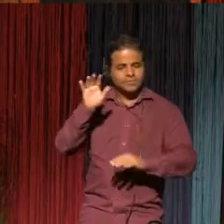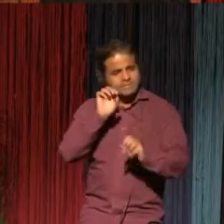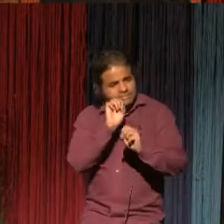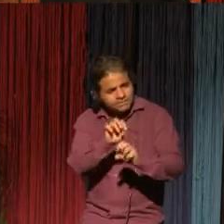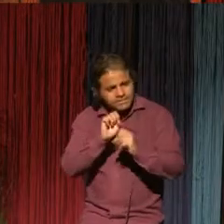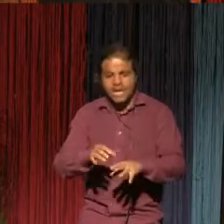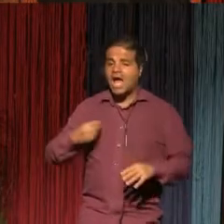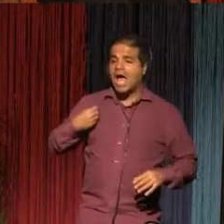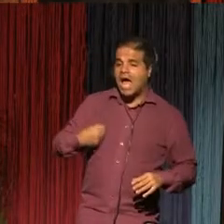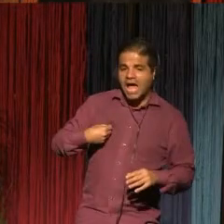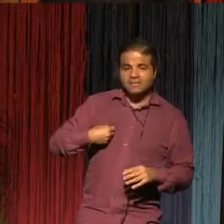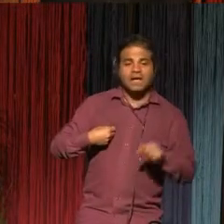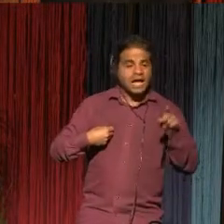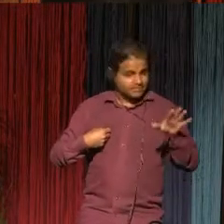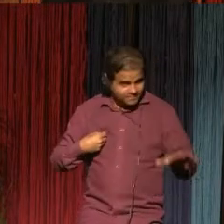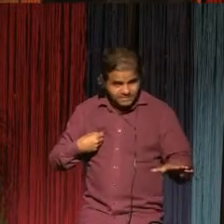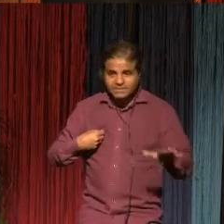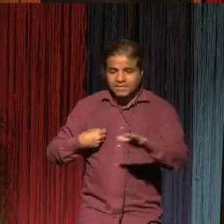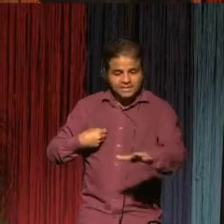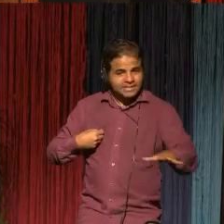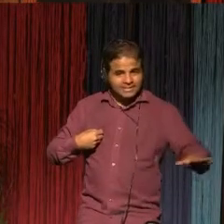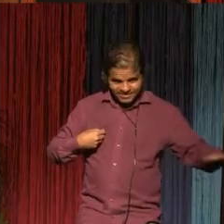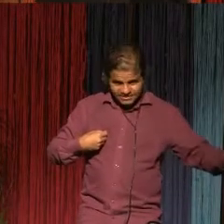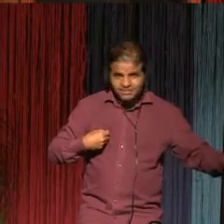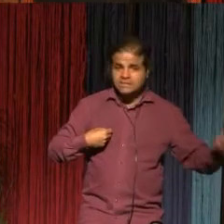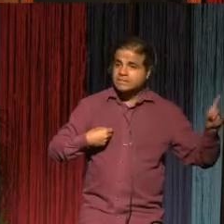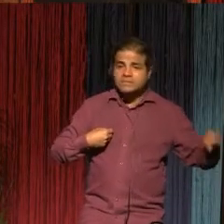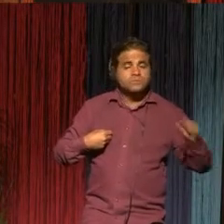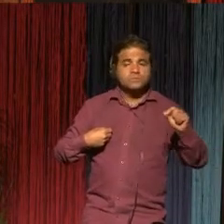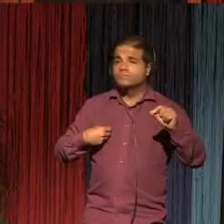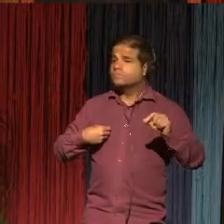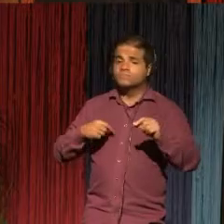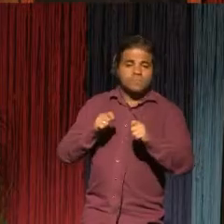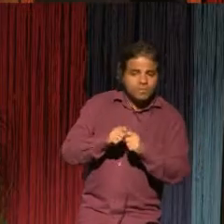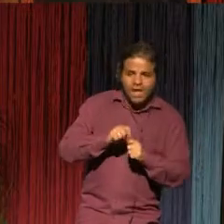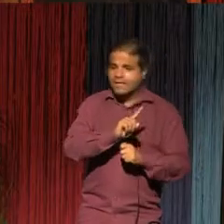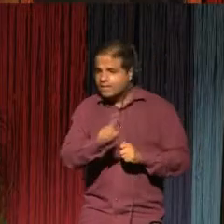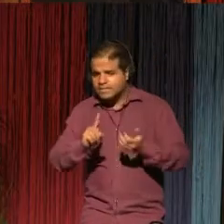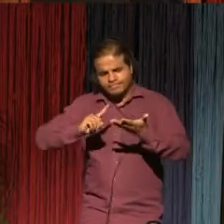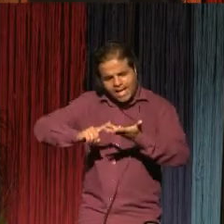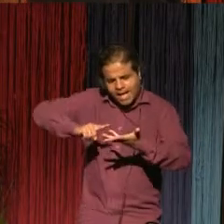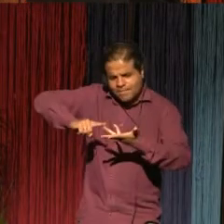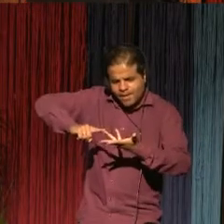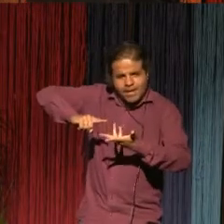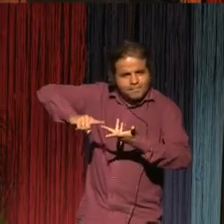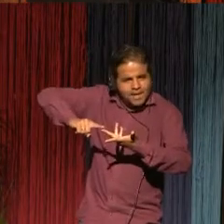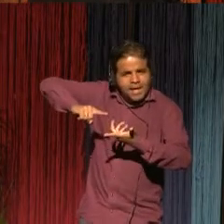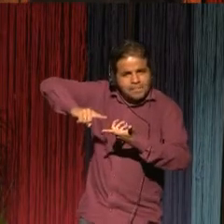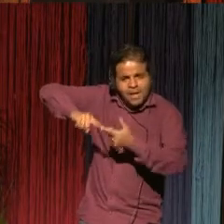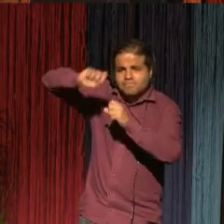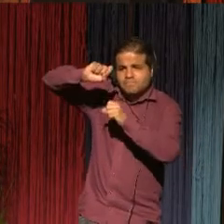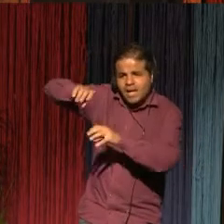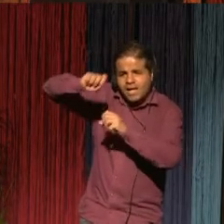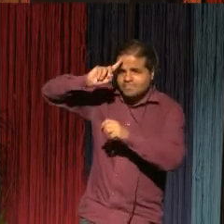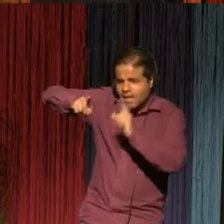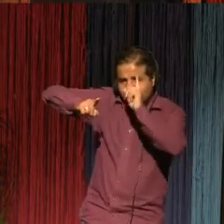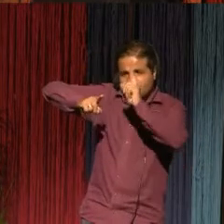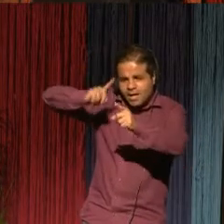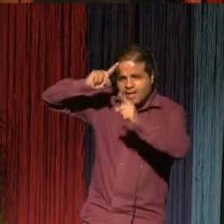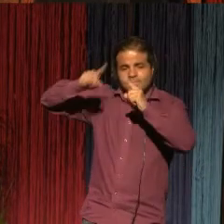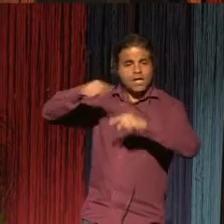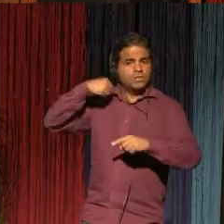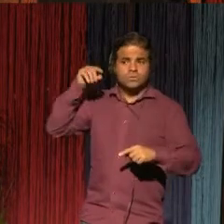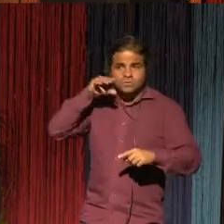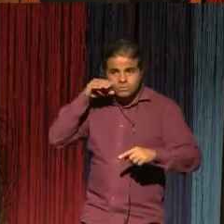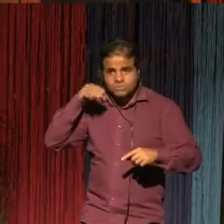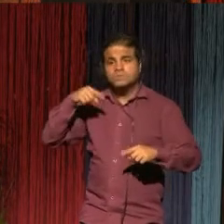A vida das crianças envolvem, não faça isso, não faça aquilo. Mas mesmo para nós adultos, a gente